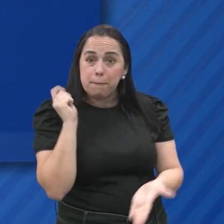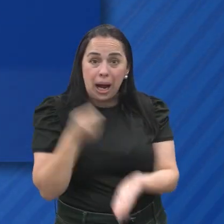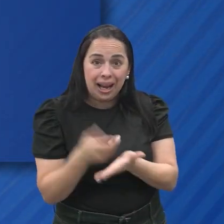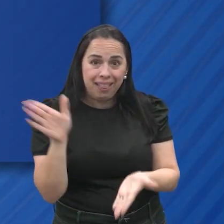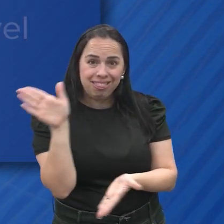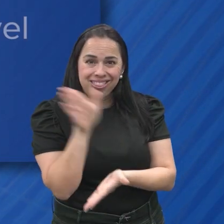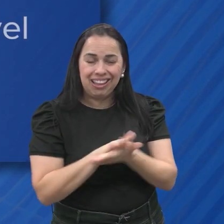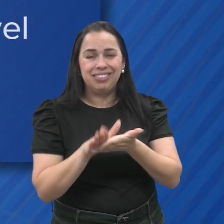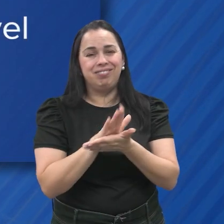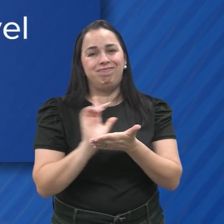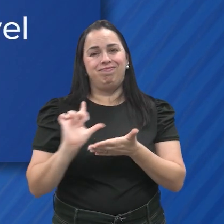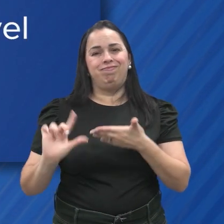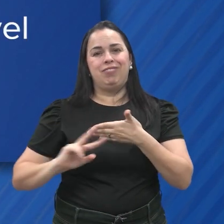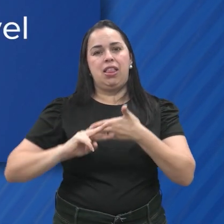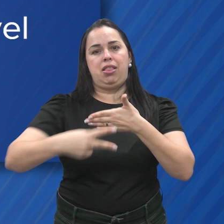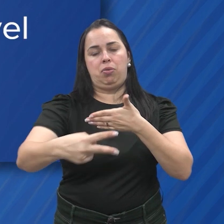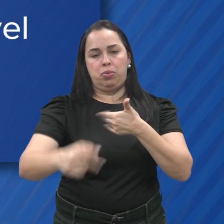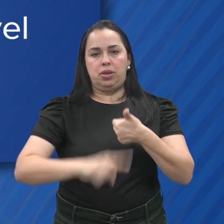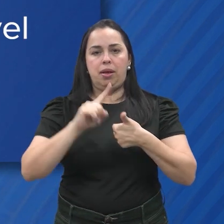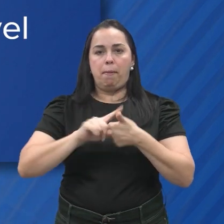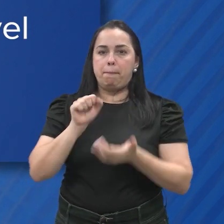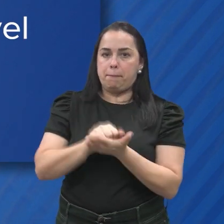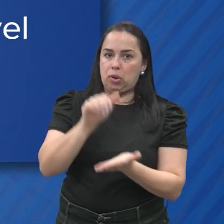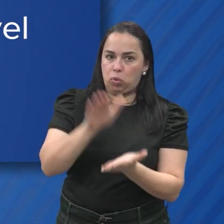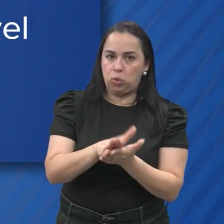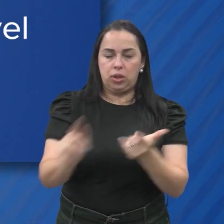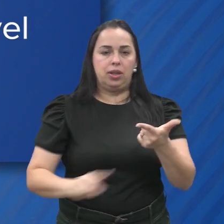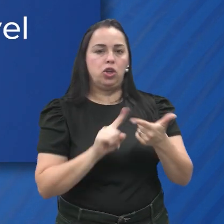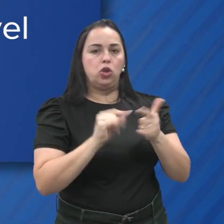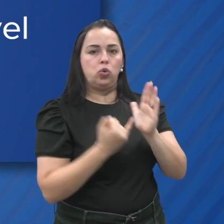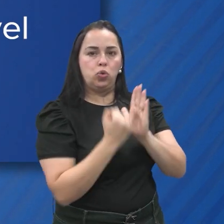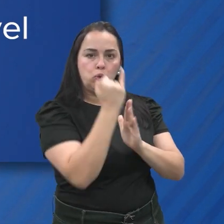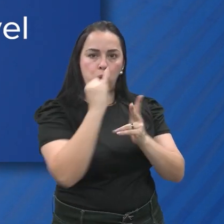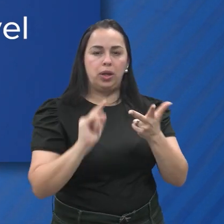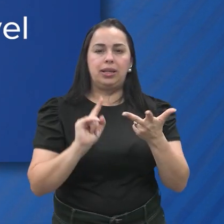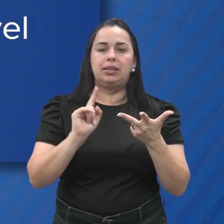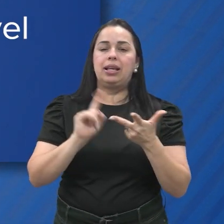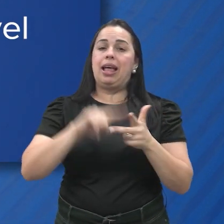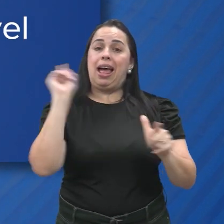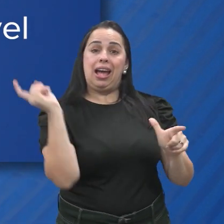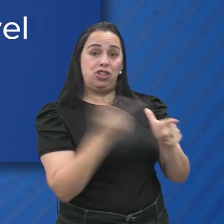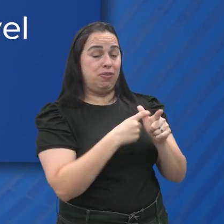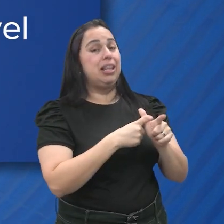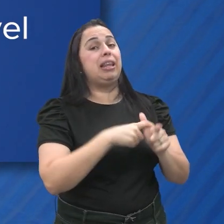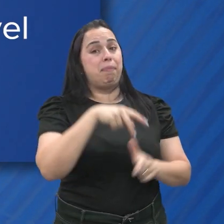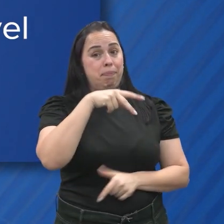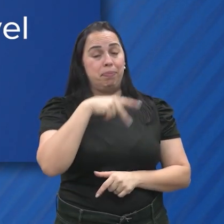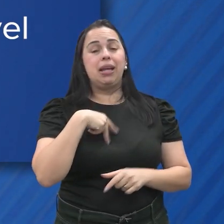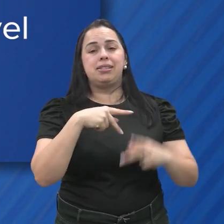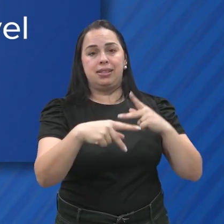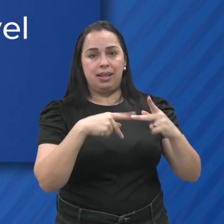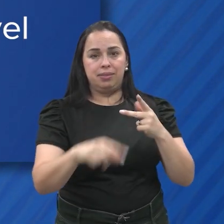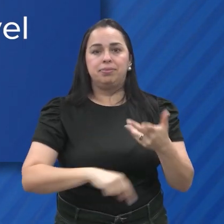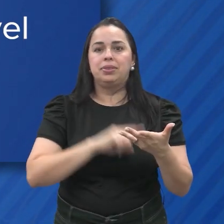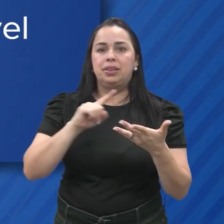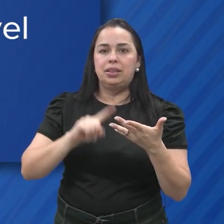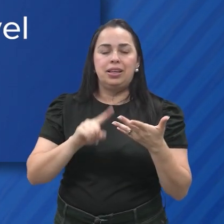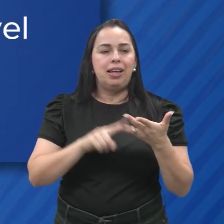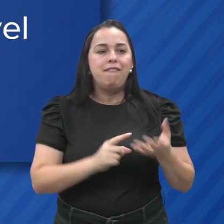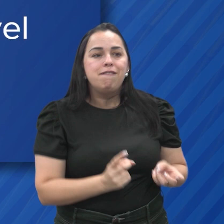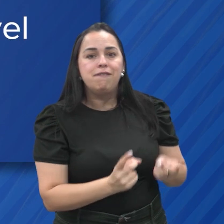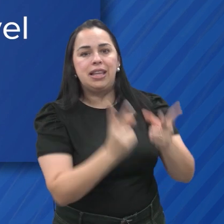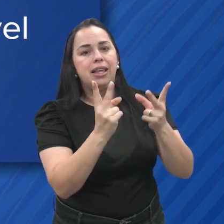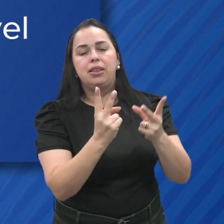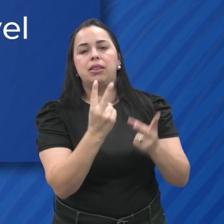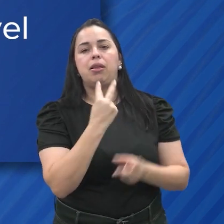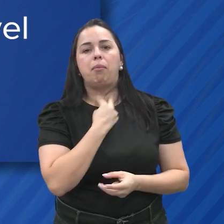do imposto tem uma série de consequências, como multa e juros, inscrição na dívida ativa, impossibilidade de venda